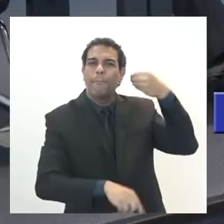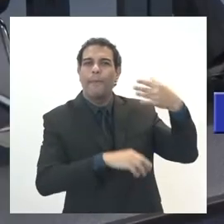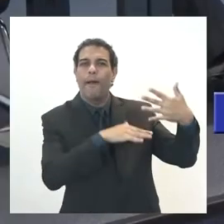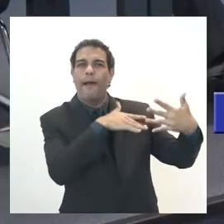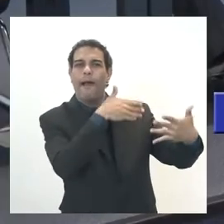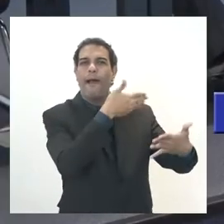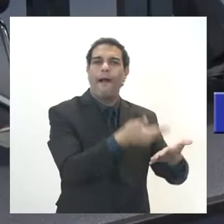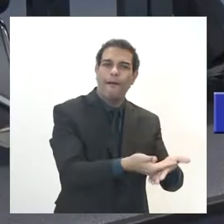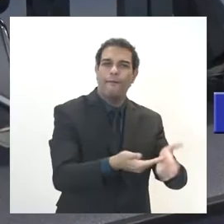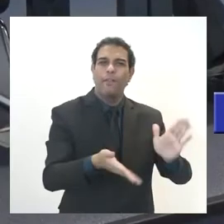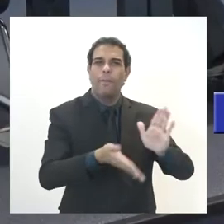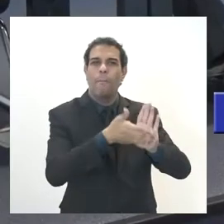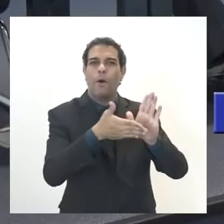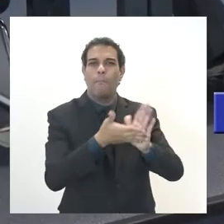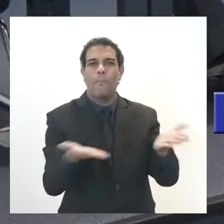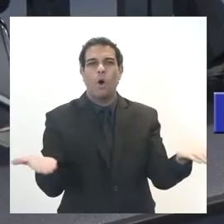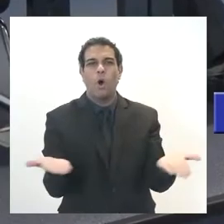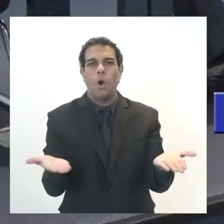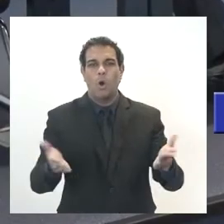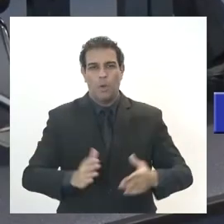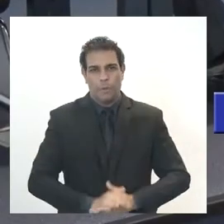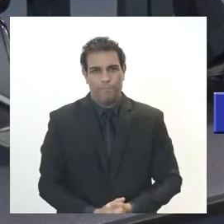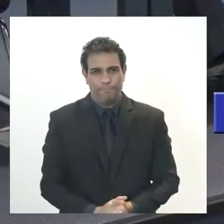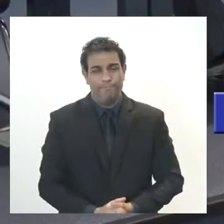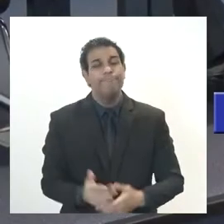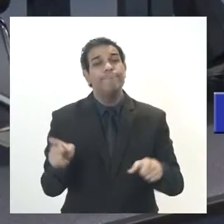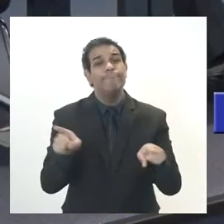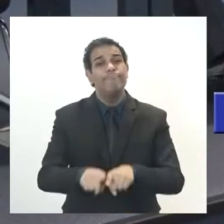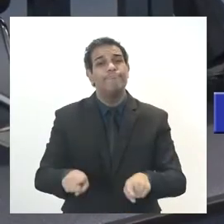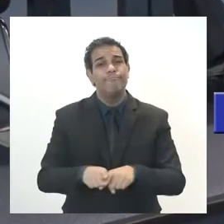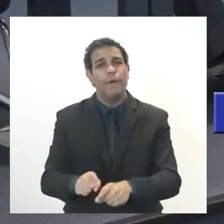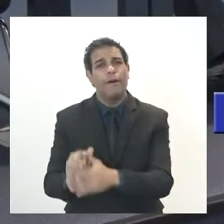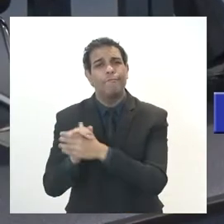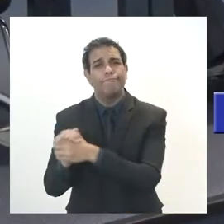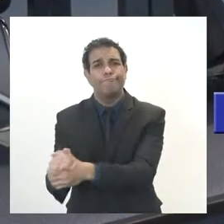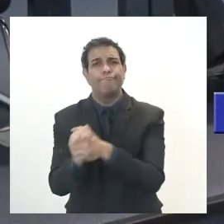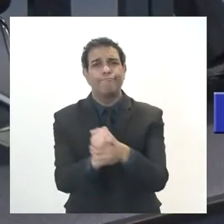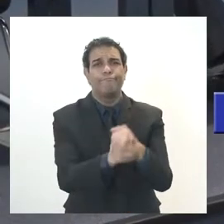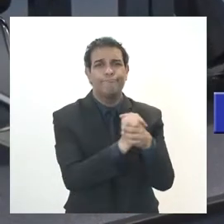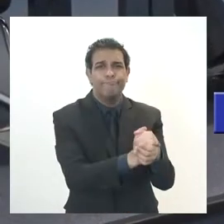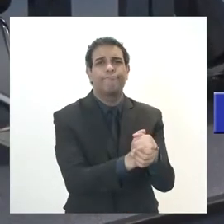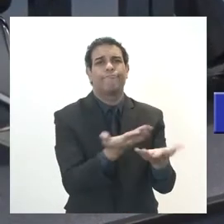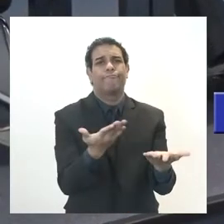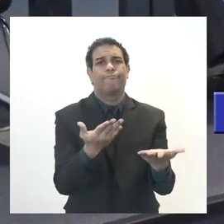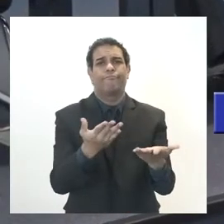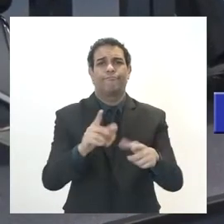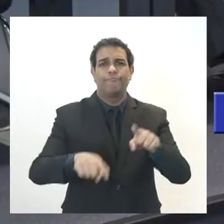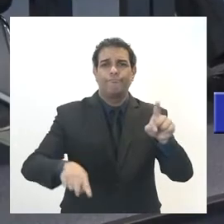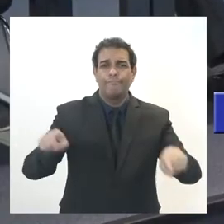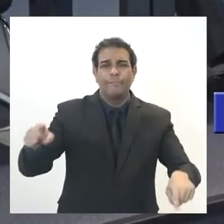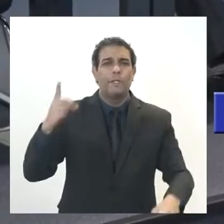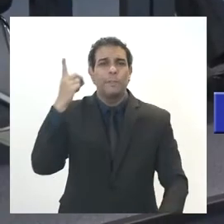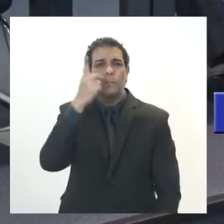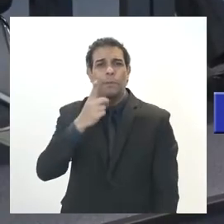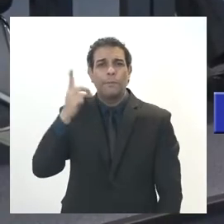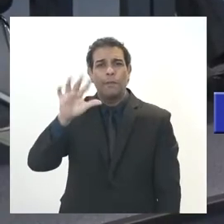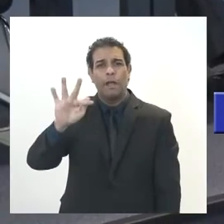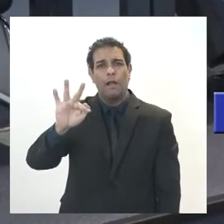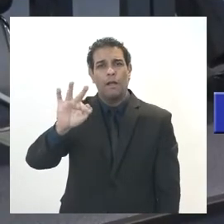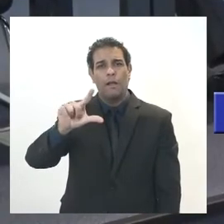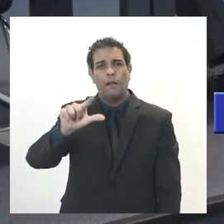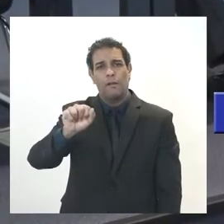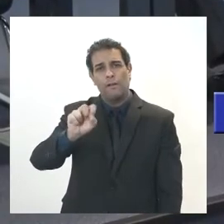para tratar aqui conosco queria também saudar demais deputados Deputado Flávio serafini